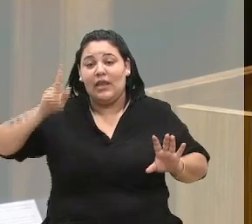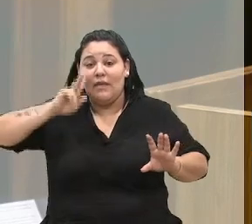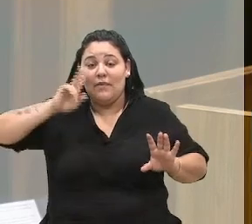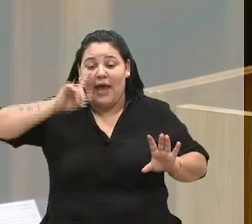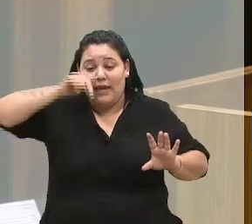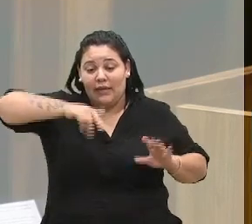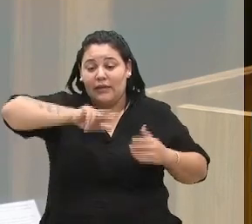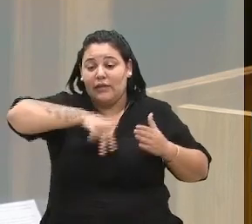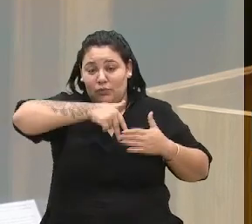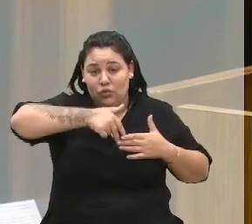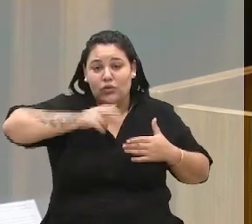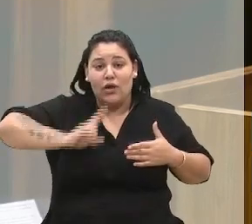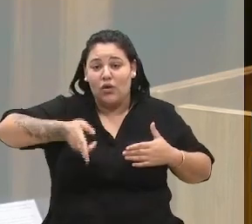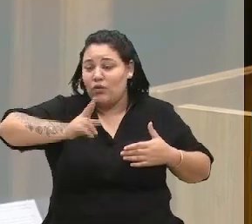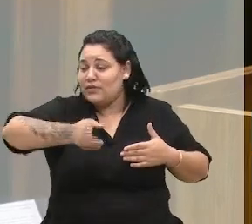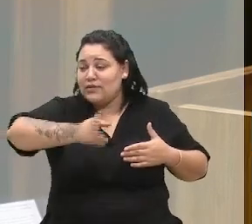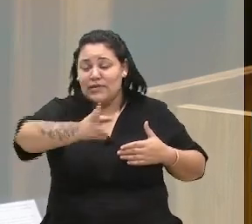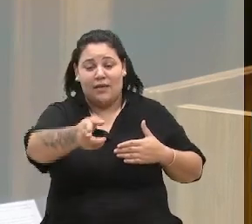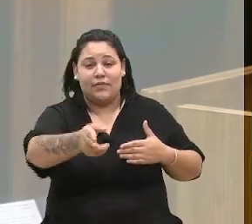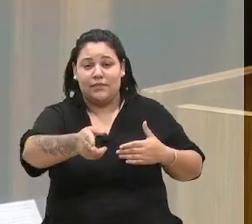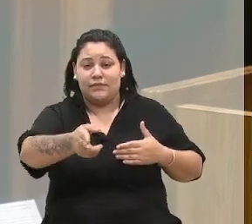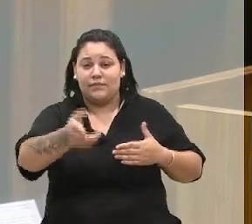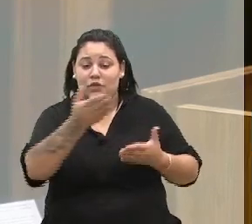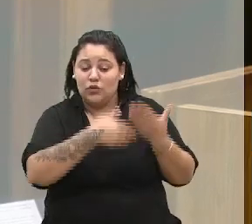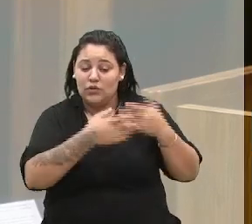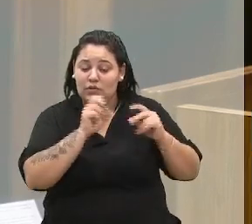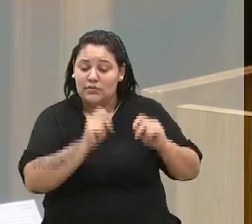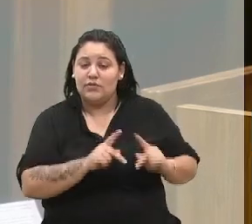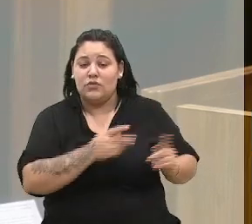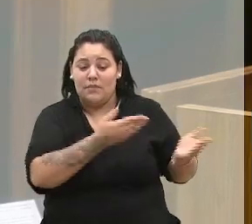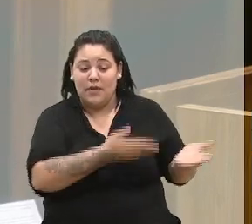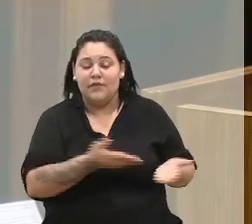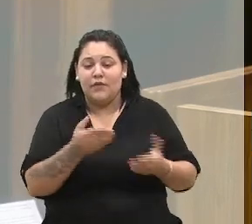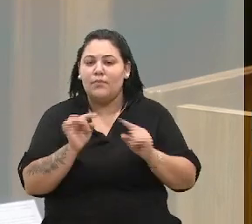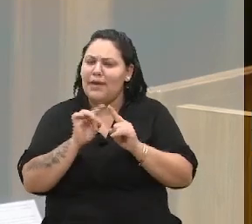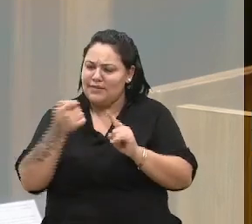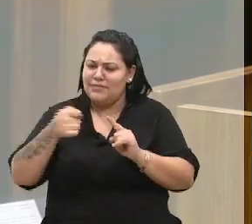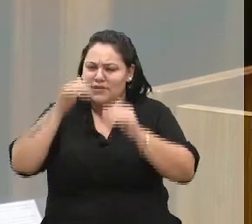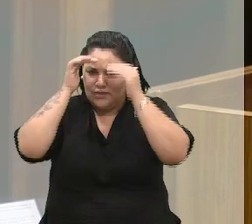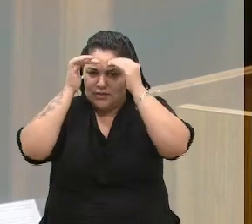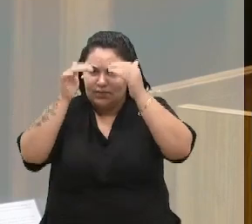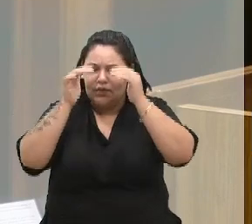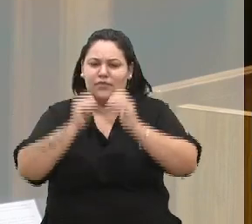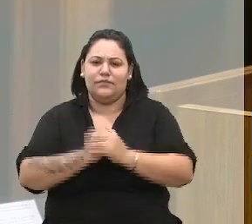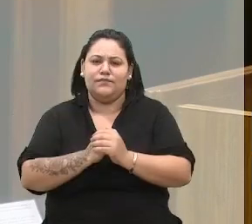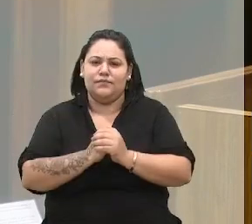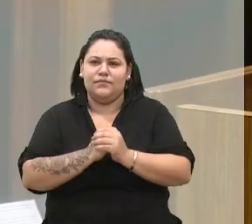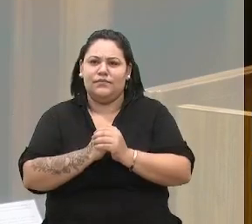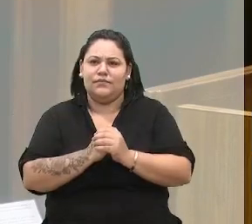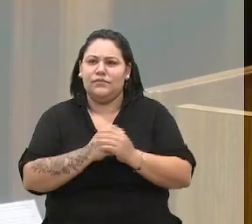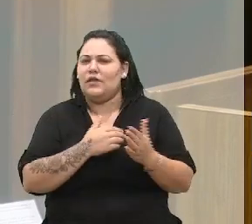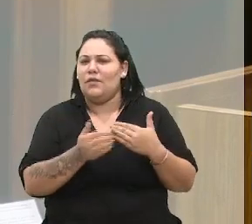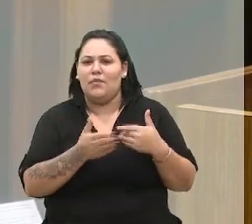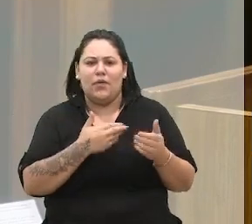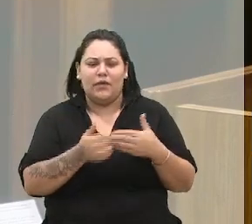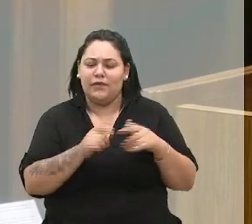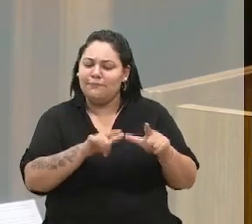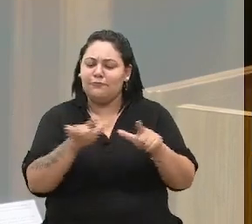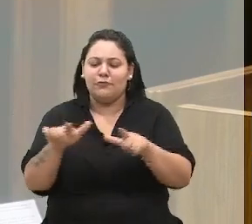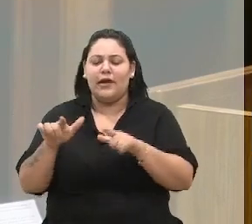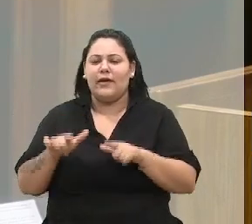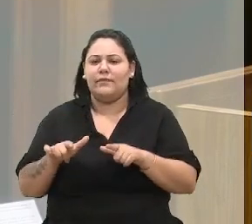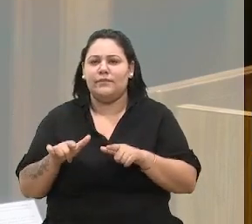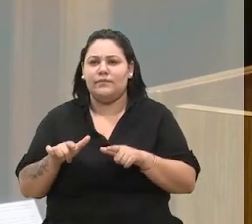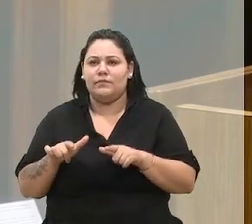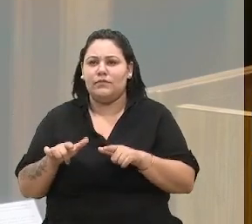sempre. Todos são bem-vindos, mas todos têm que respeitar. Não importa quem é e nem de onde veio.